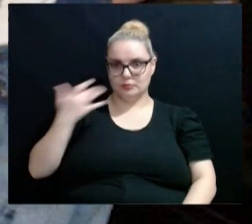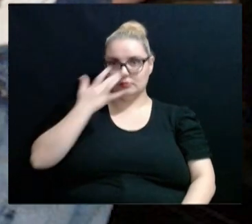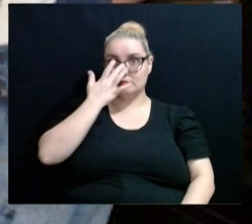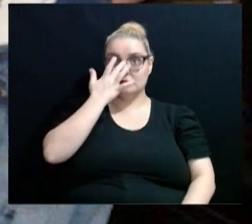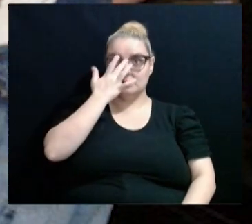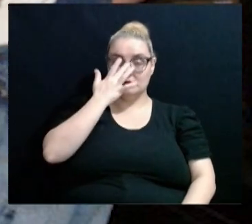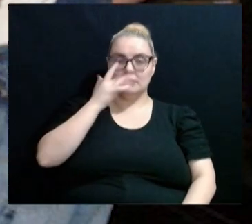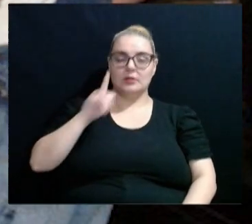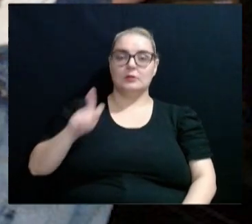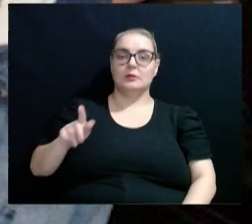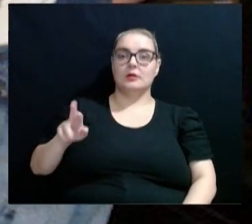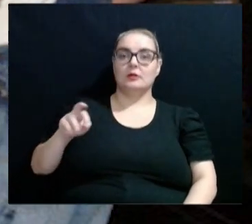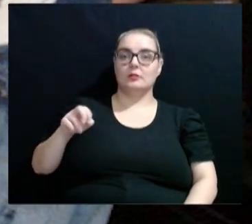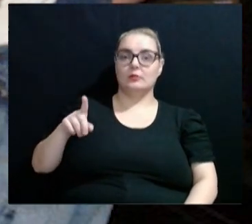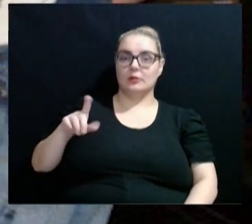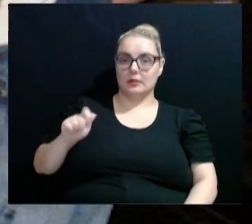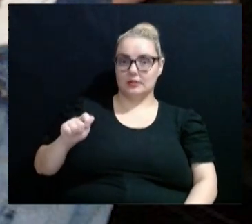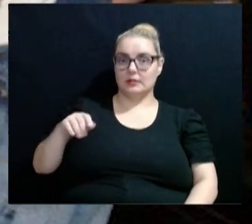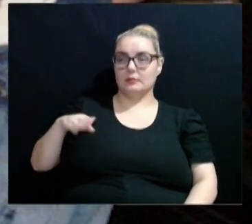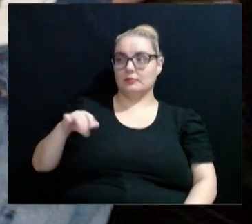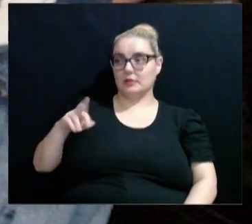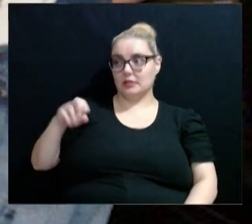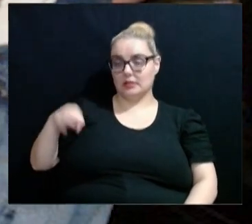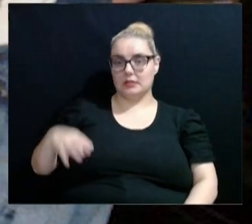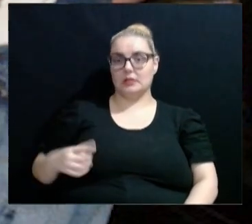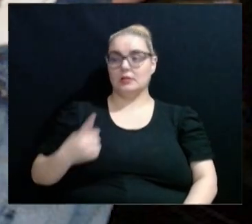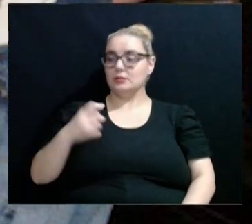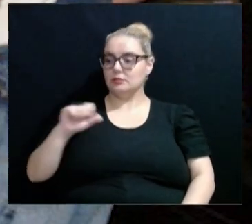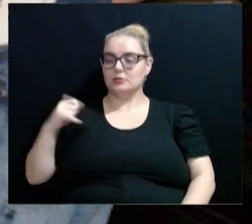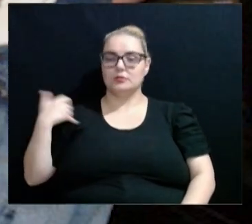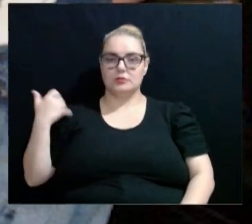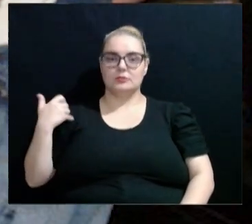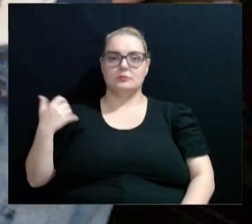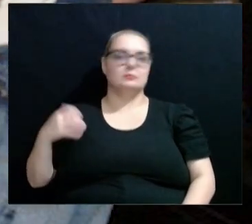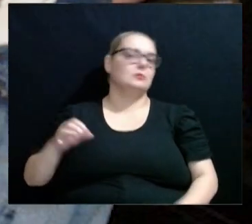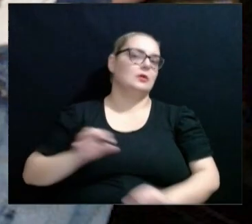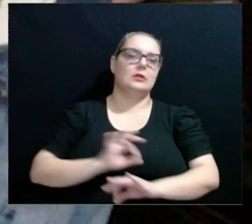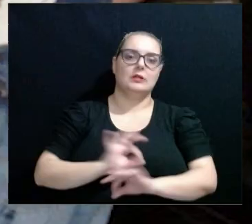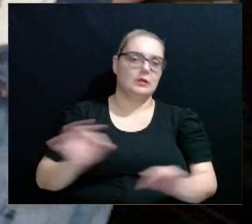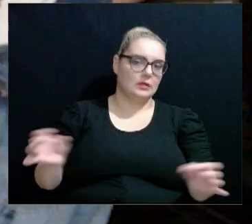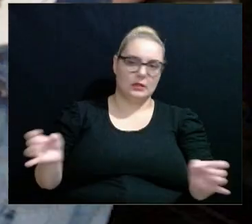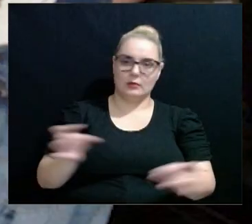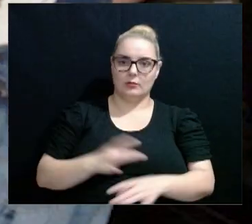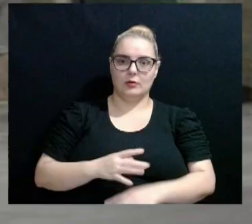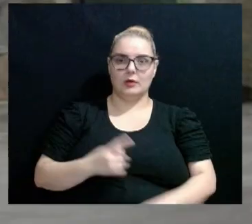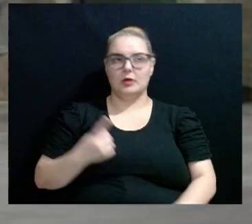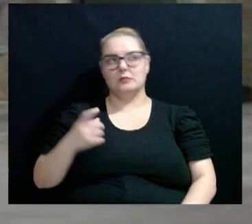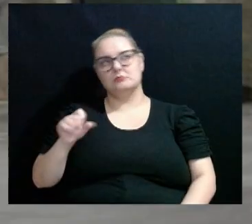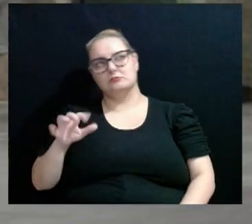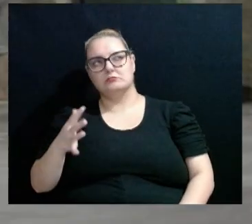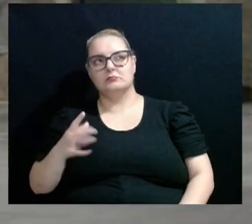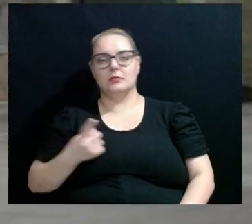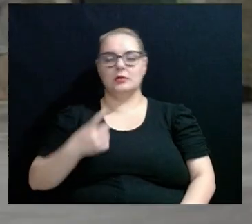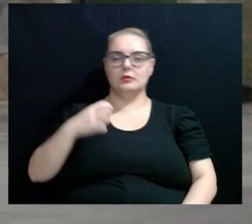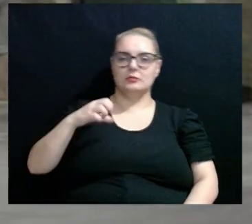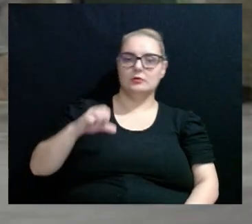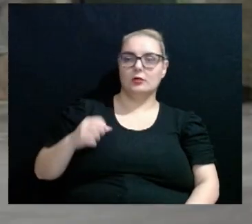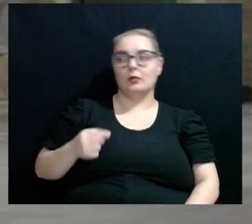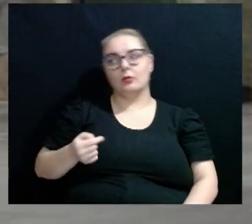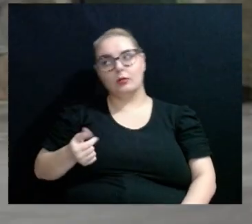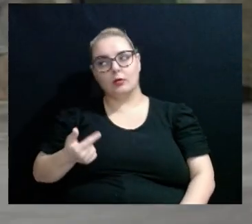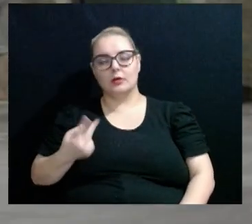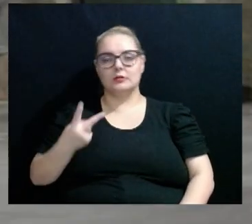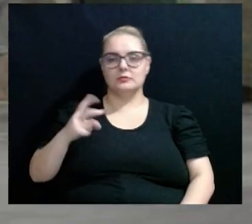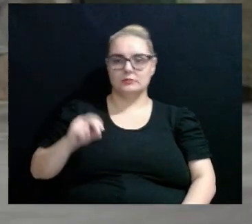Certo. Então, assim, quando saiu o projeto, eu completei 18 anos, que ainda era pela Guarda Mirim, meu contrato. Terminou de